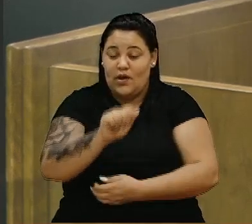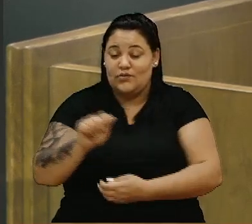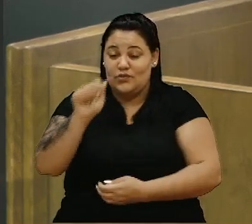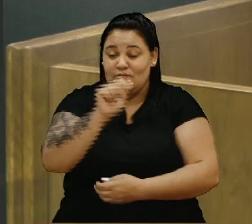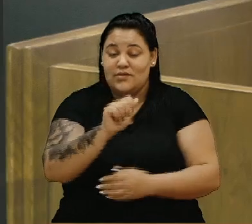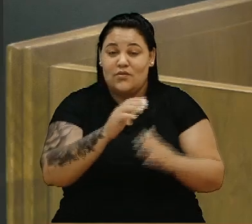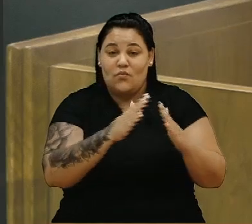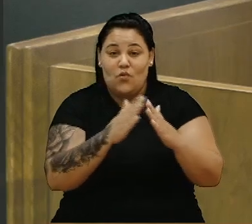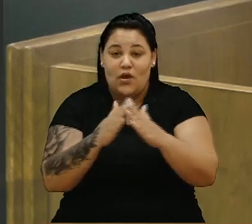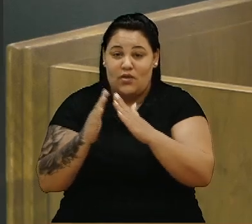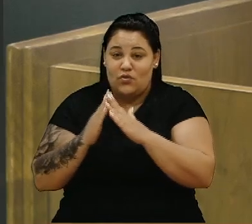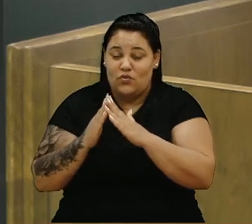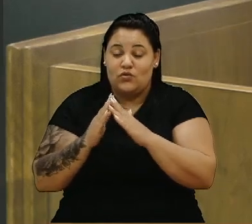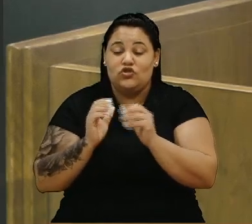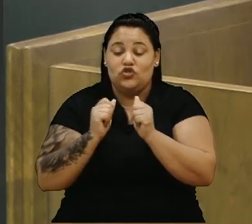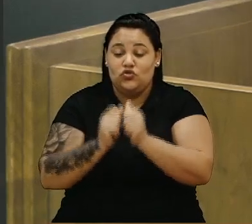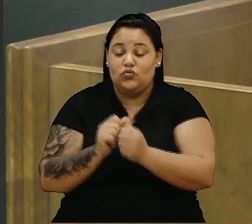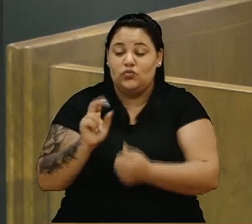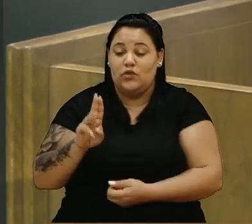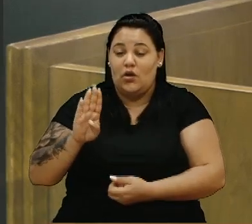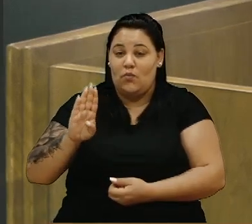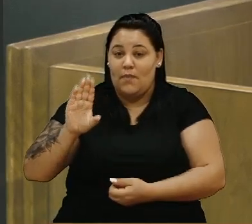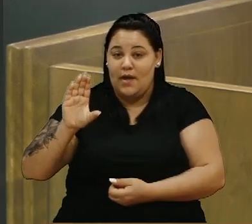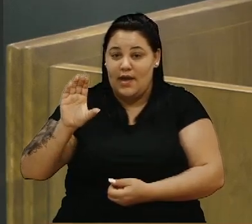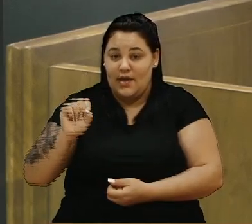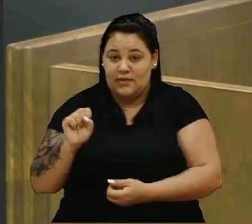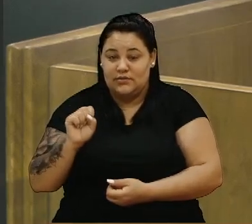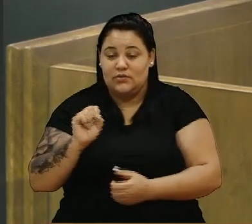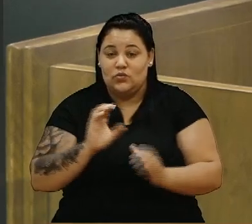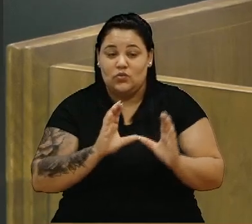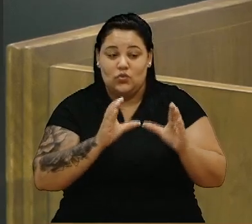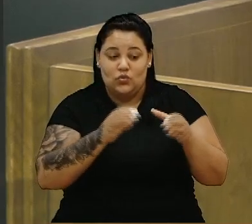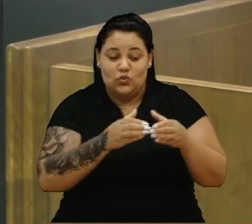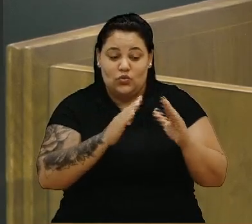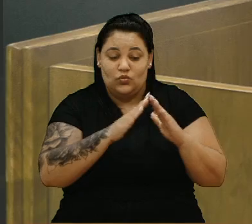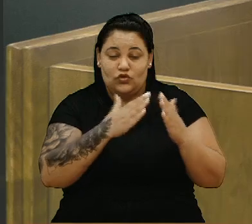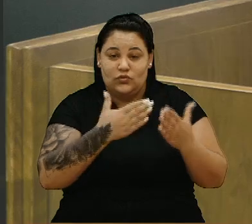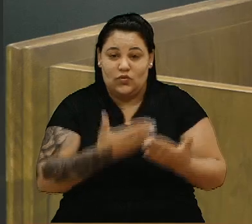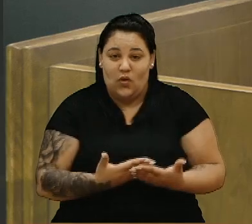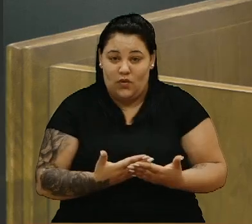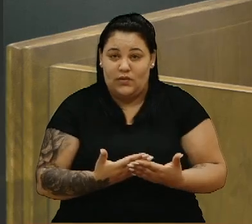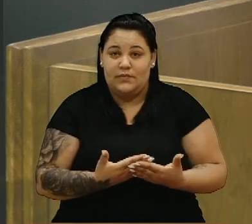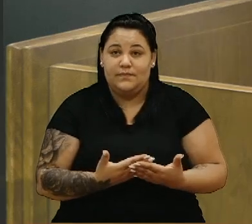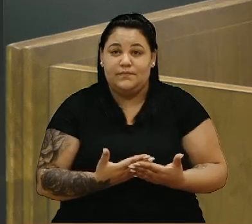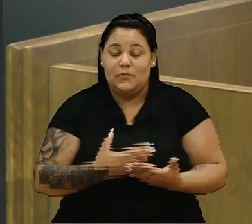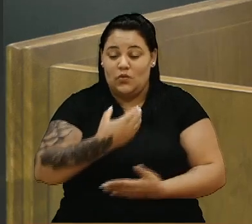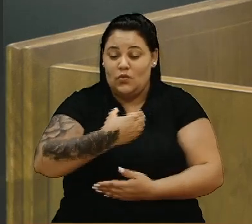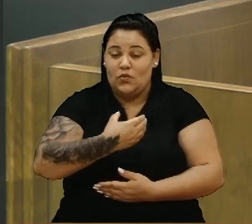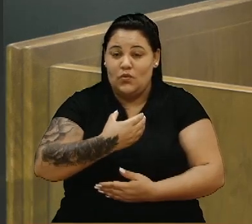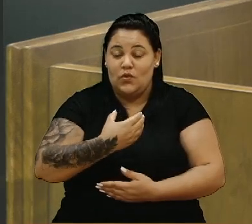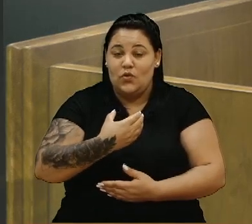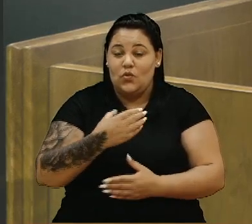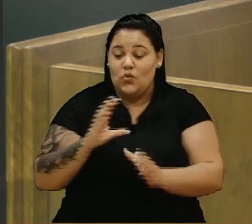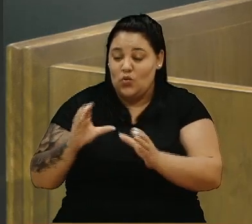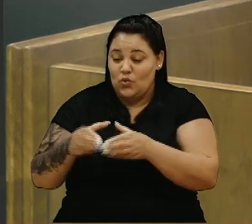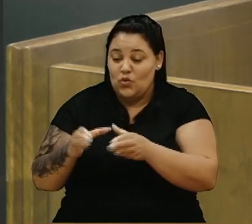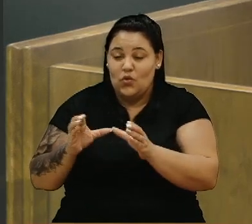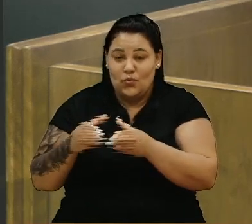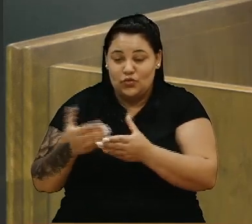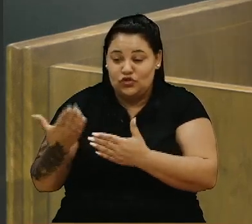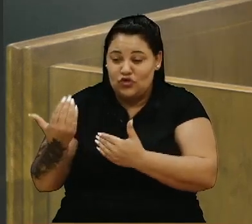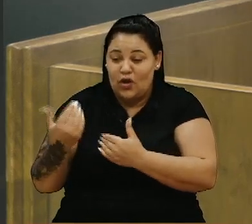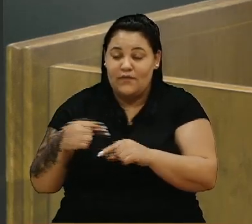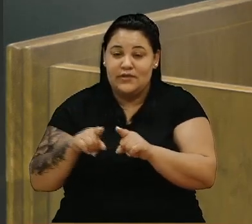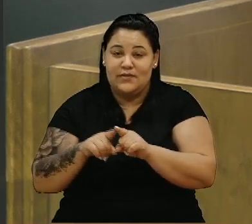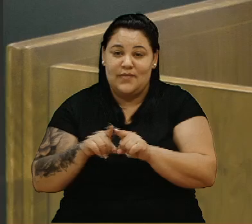com as UBSs, com os conselhos escolares, com os grêmios estudantis, com conselhos tutelares. Nós